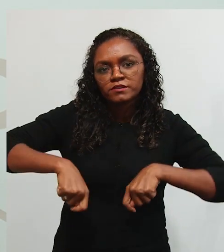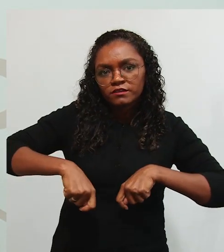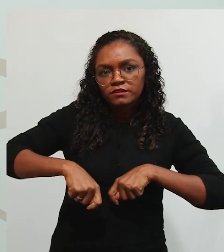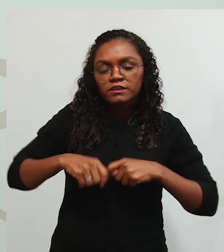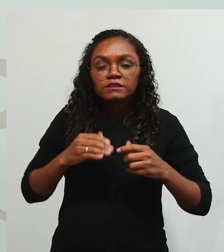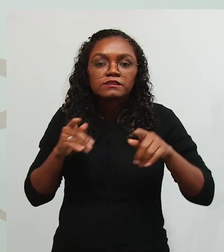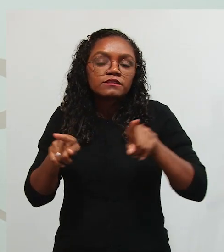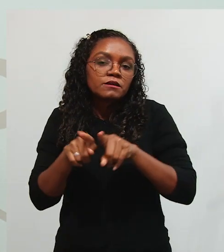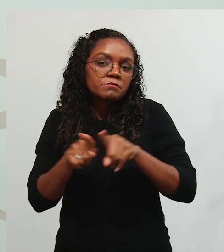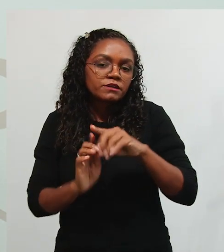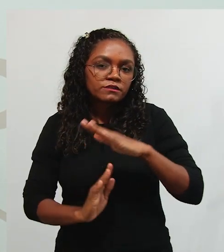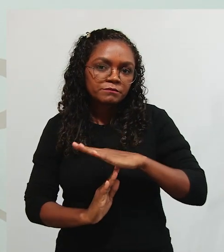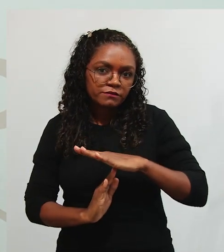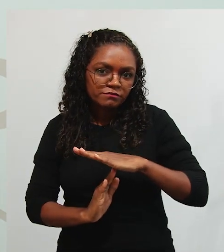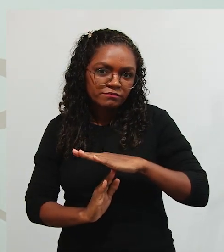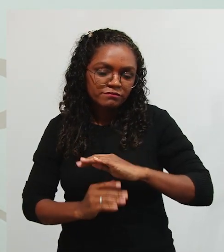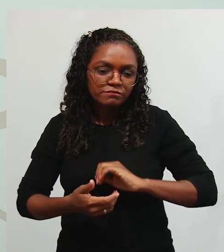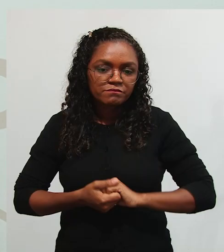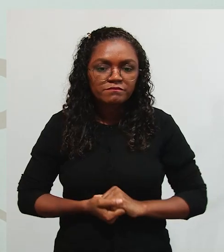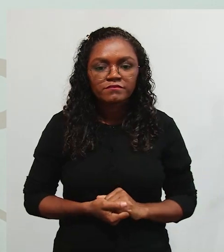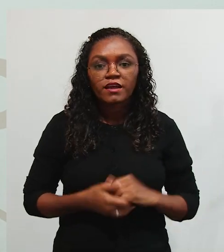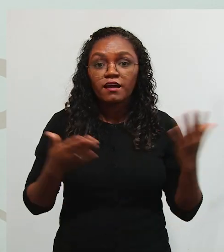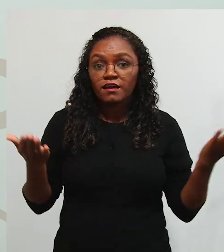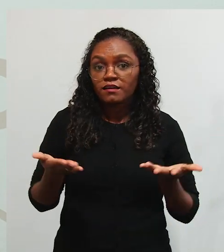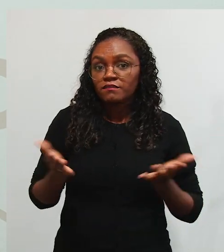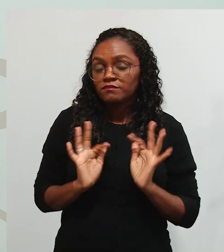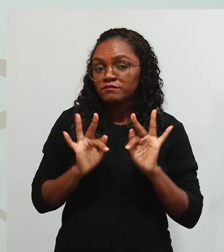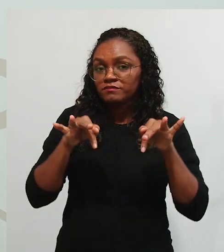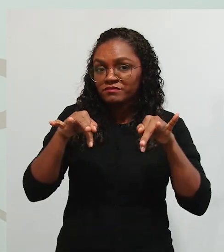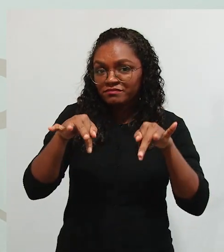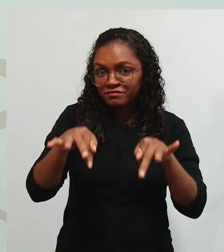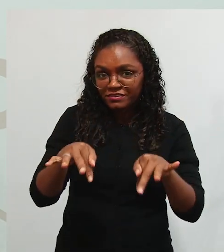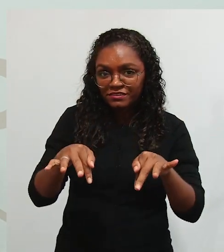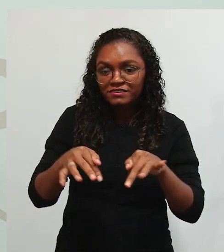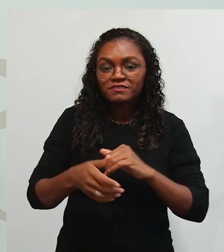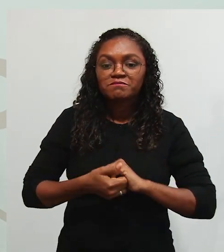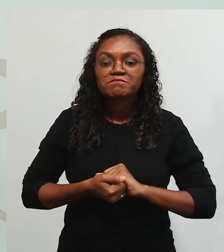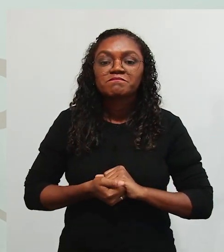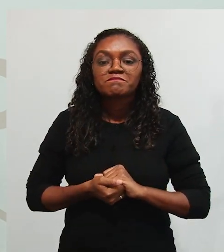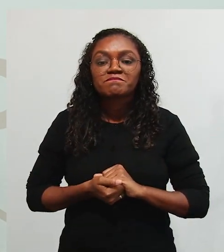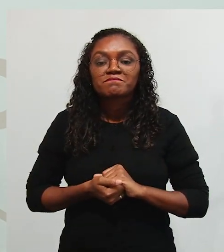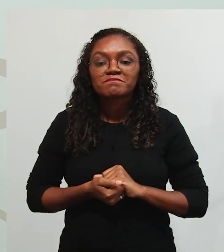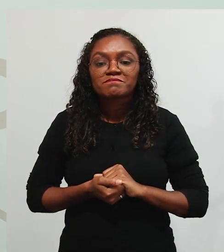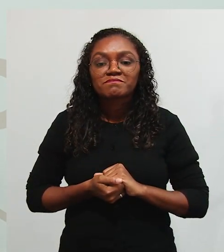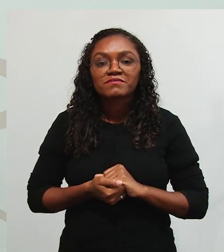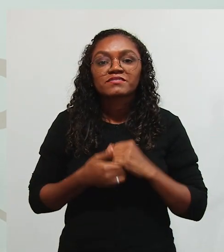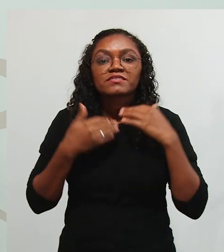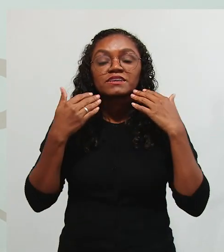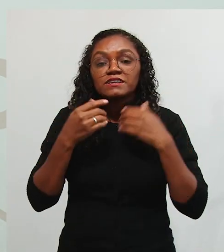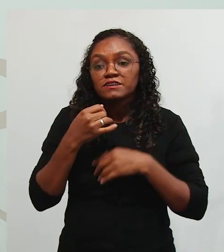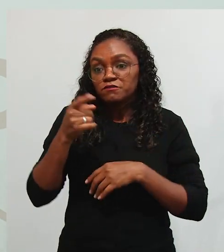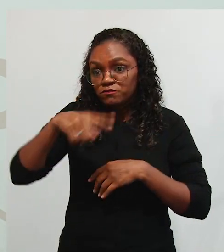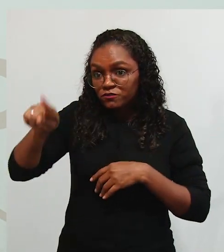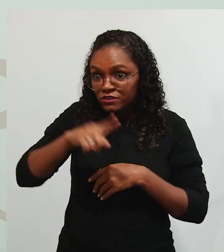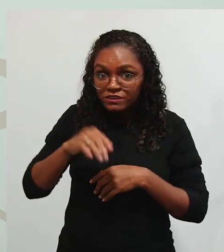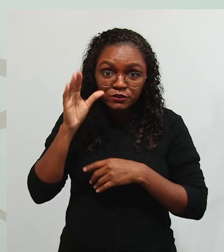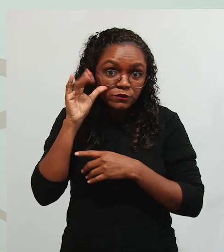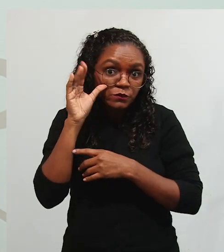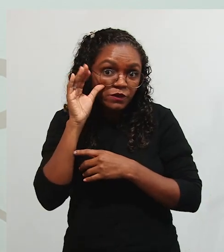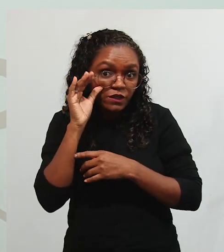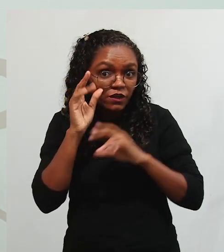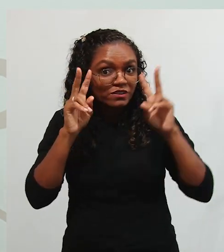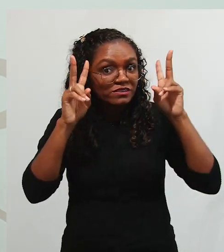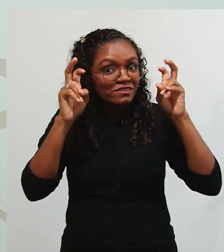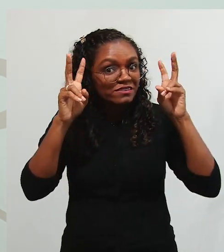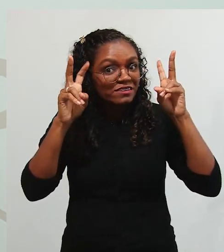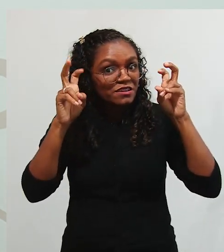suas limitações. Bom, assim a gente encerra, né, que vocês curiosem-se a